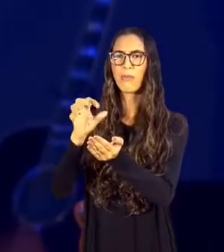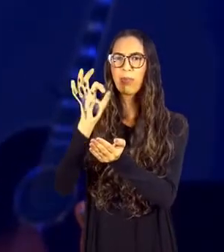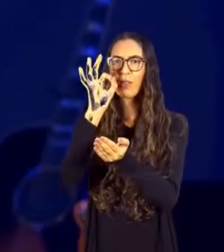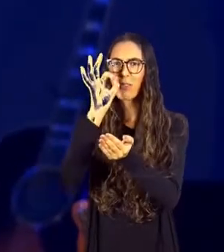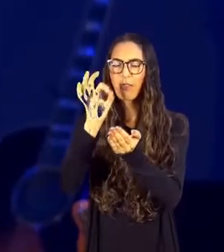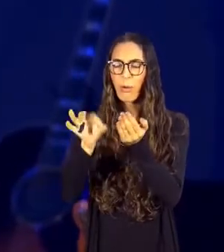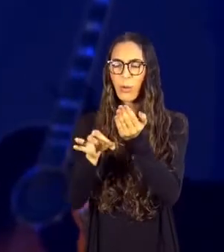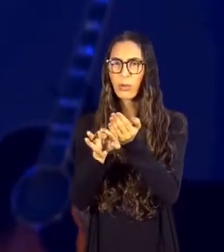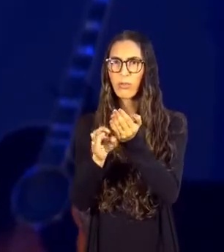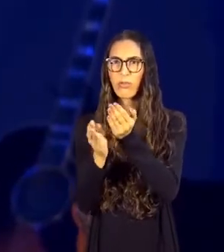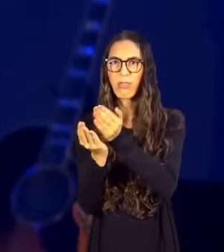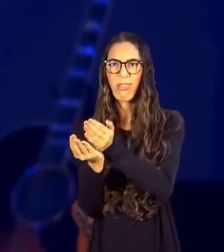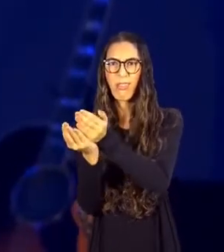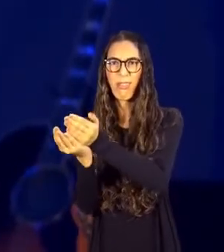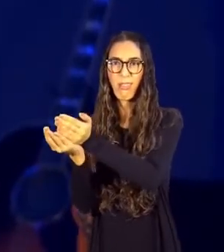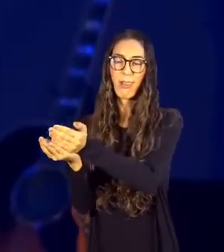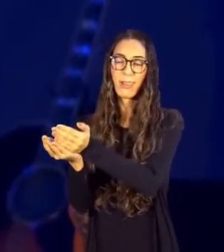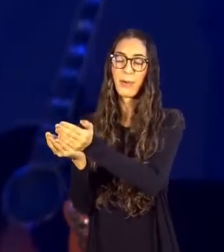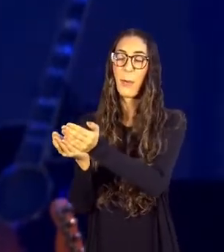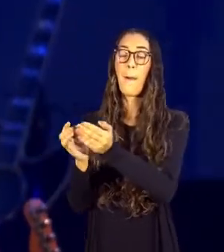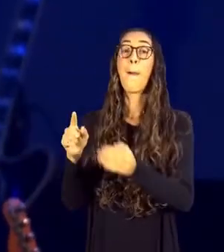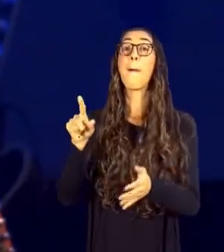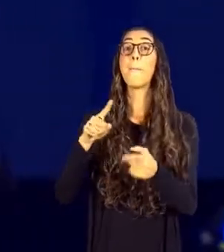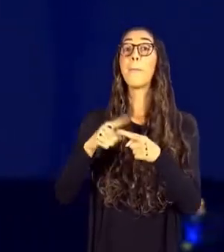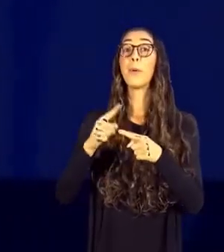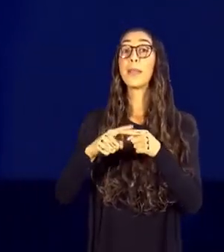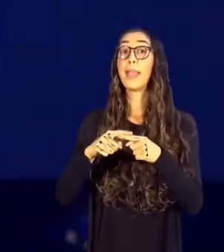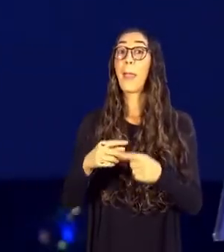Ah, mas pastor, não é assim, não.